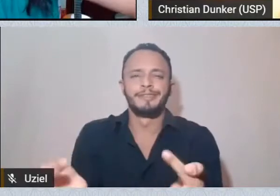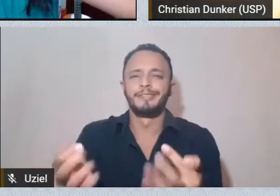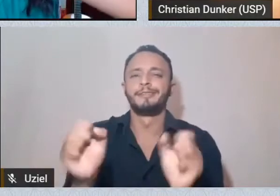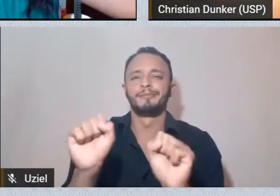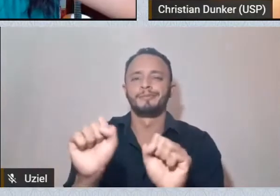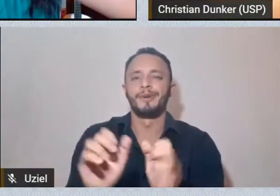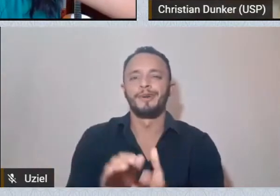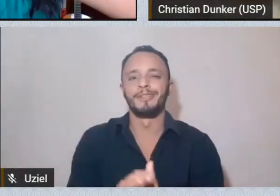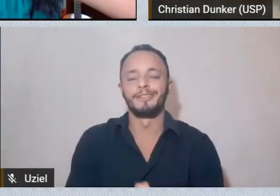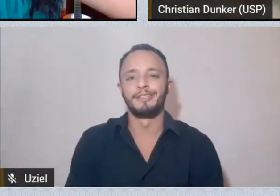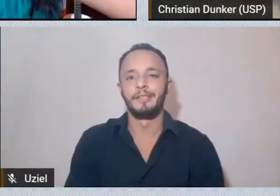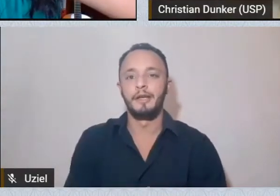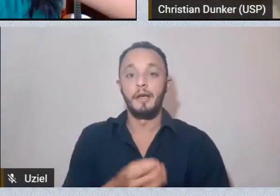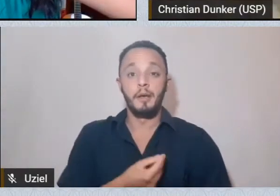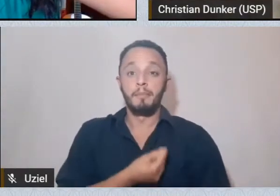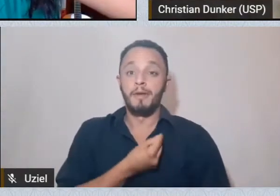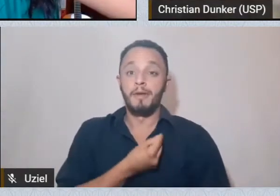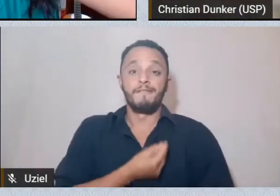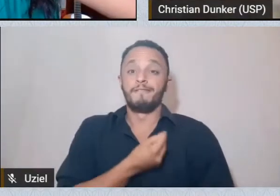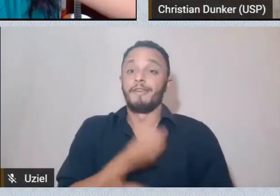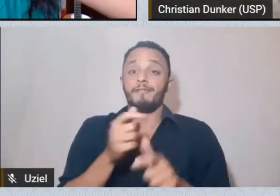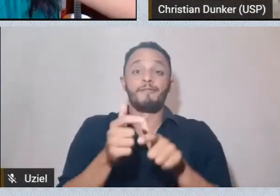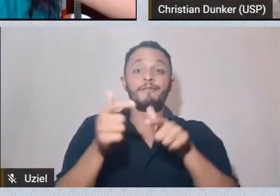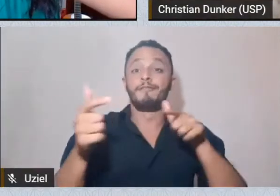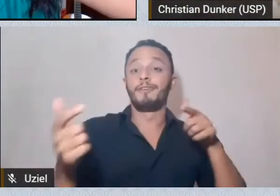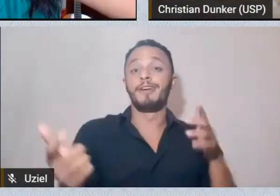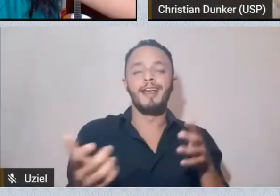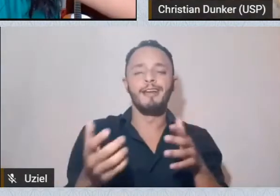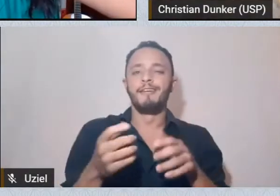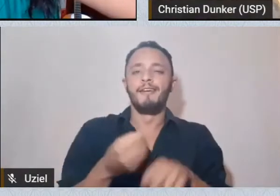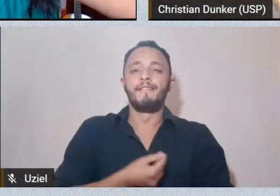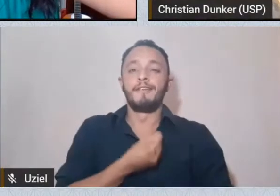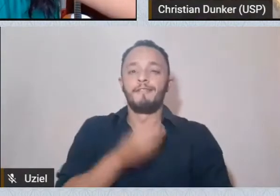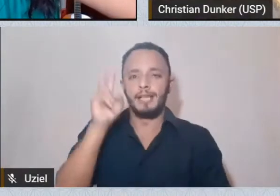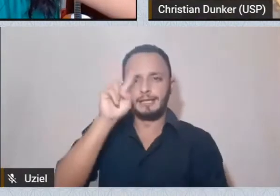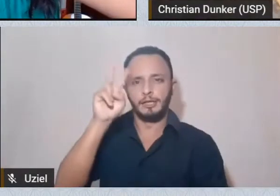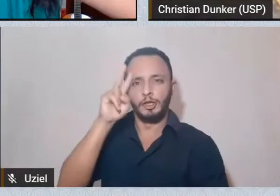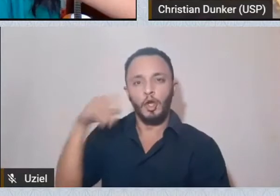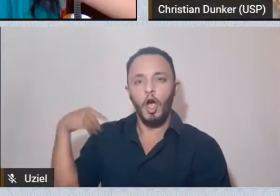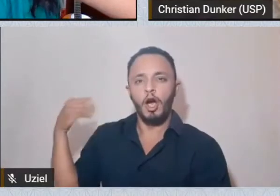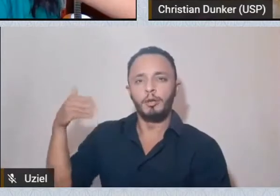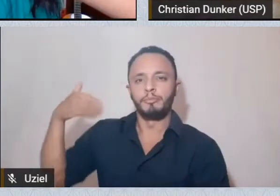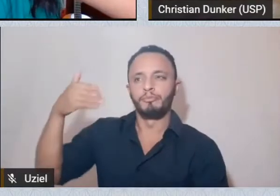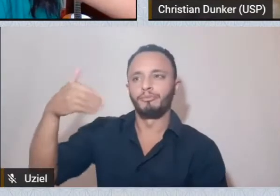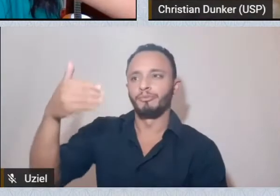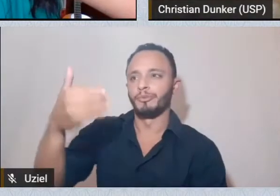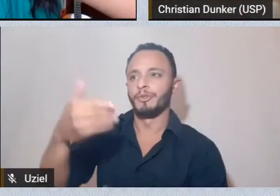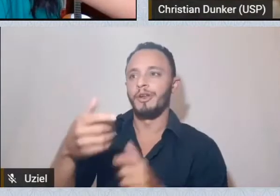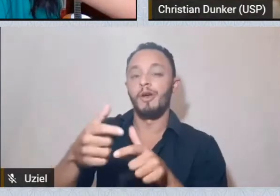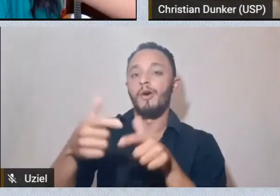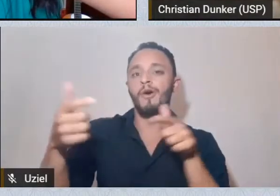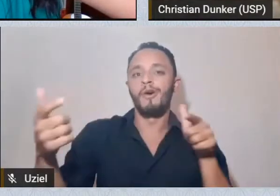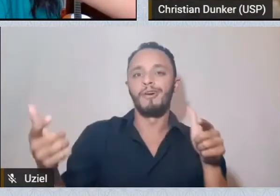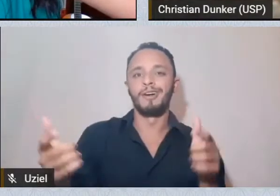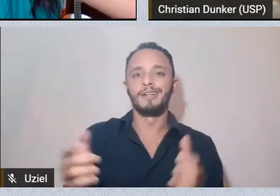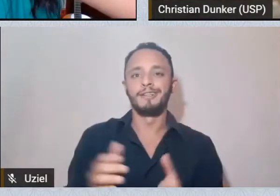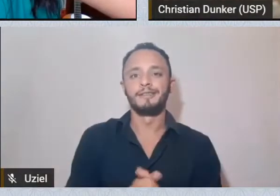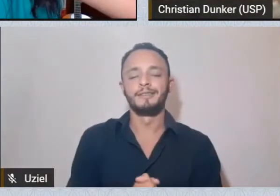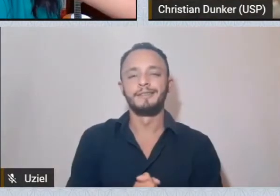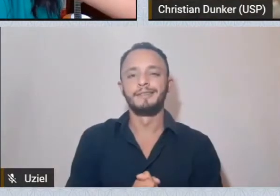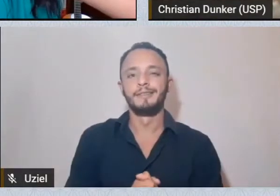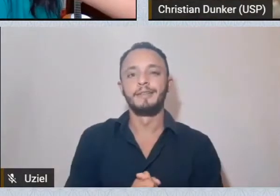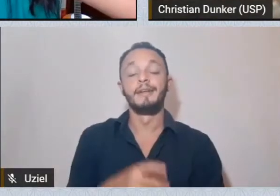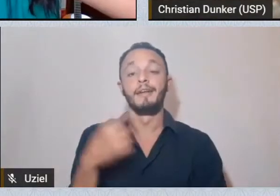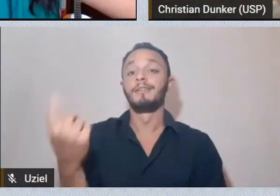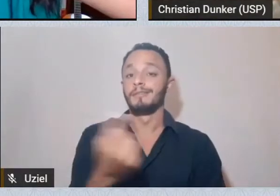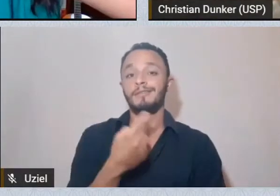para ter vivido uma grande história. Uhum. Estamos todos vivendo, né? Estamos todos